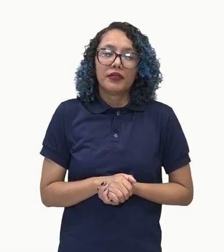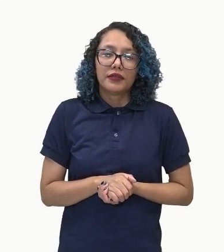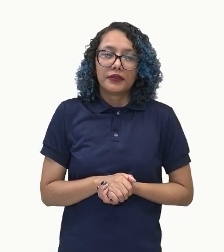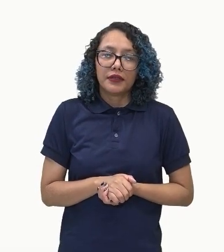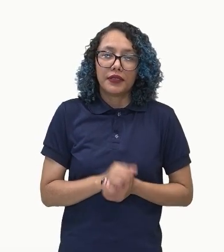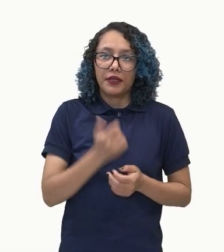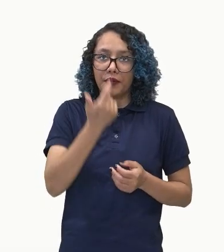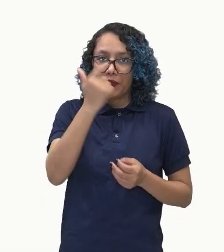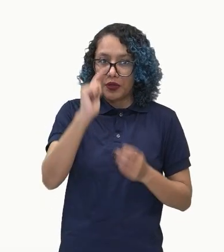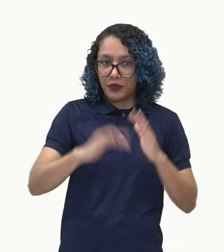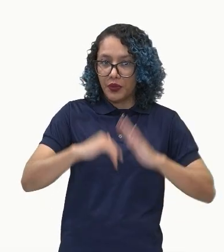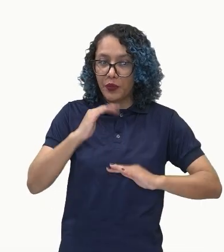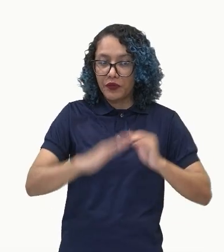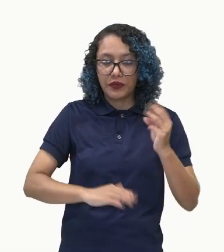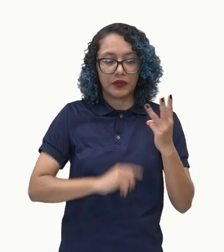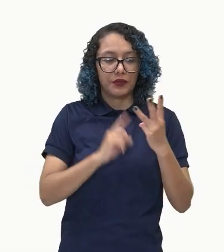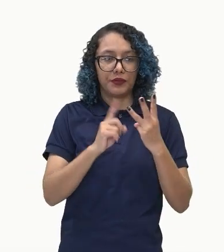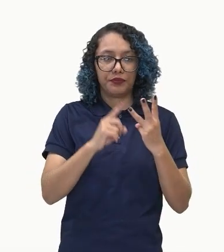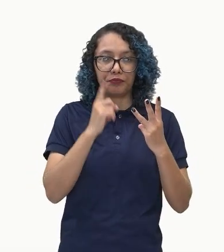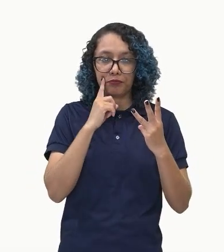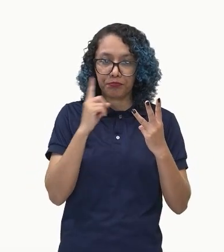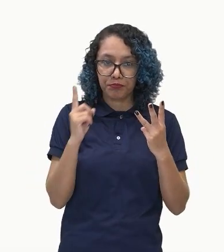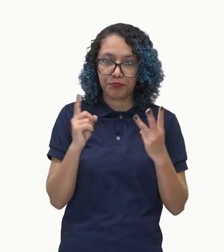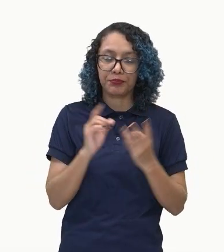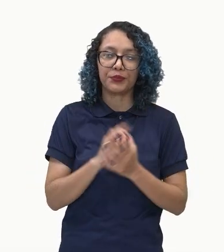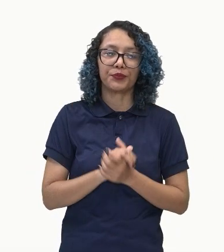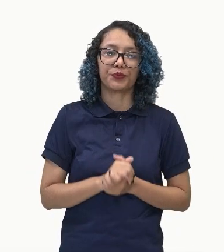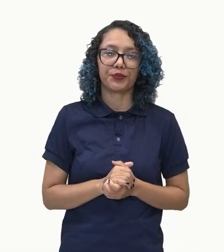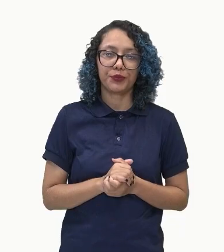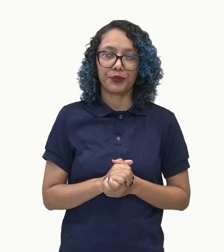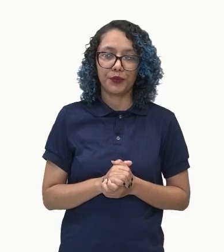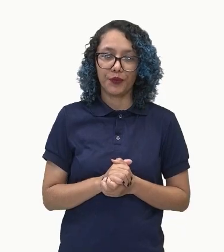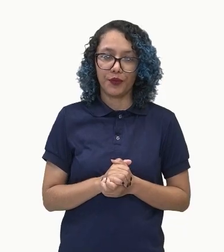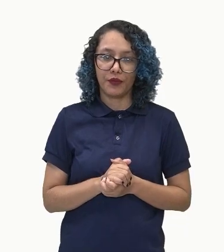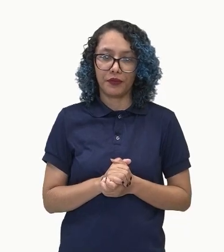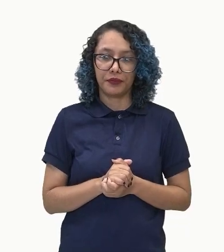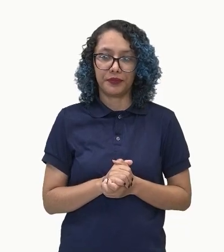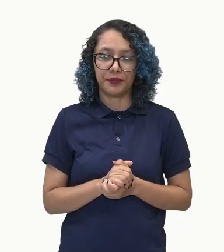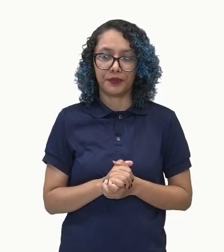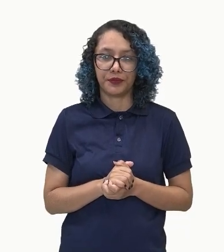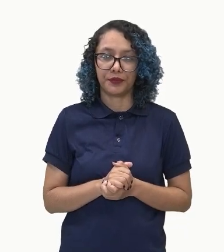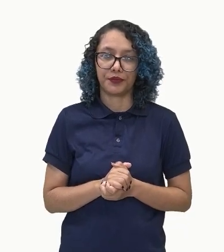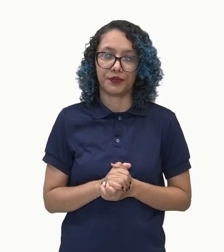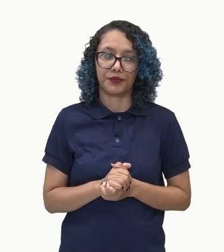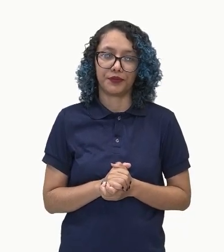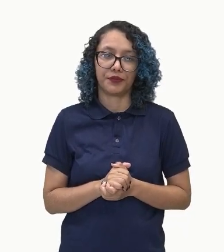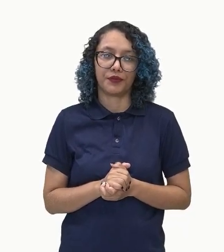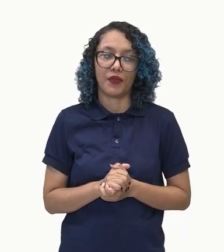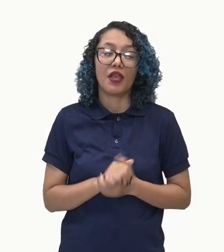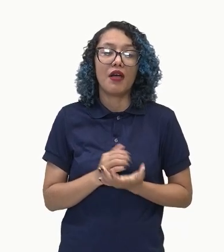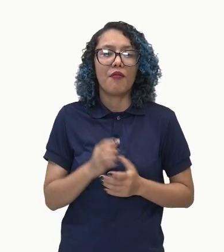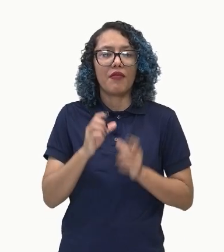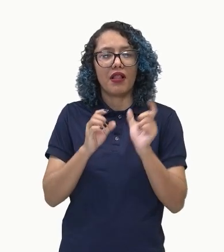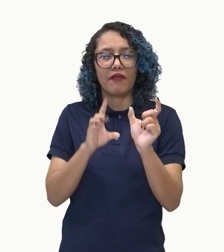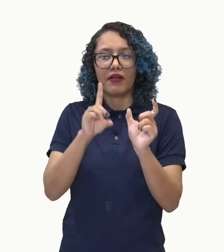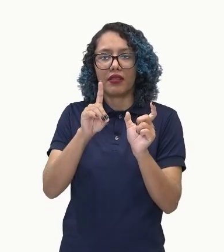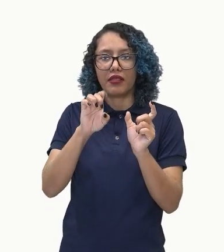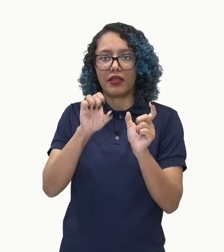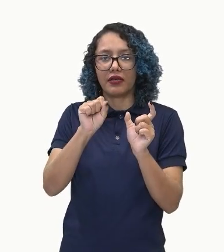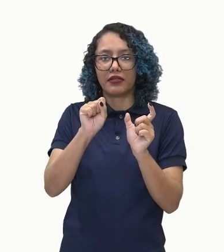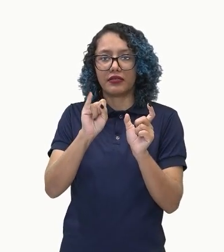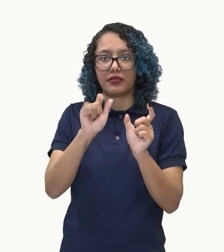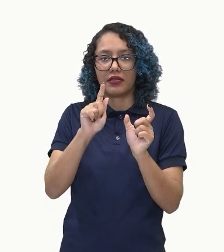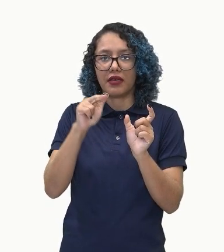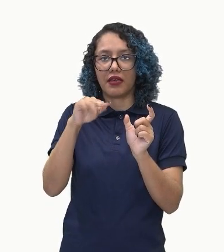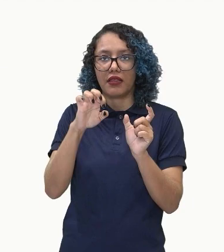Próxima função, né? Virtual Reality Designer. Então, a palavrinha design, gente, é relacionado a desenho, mas